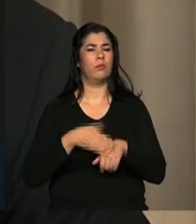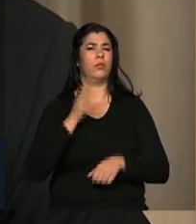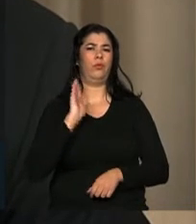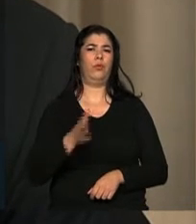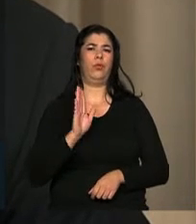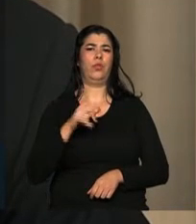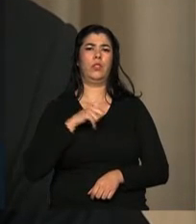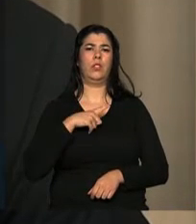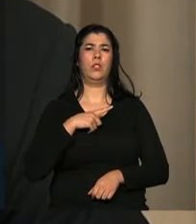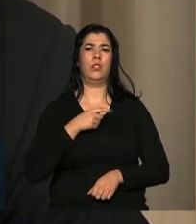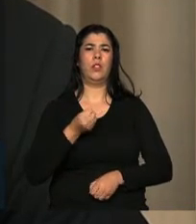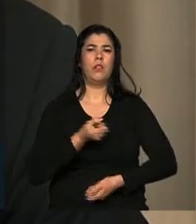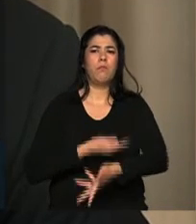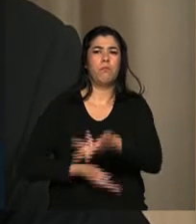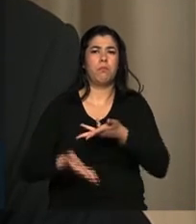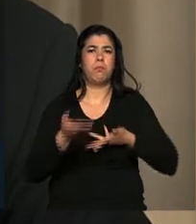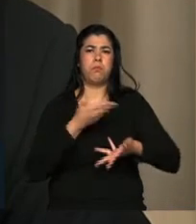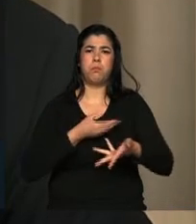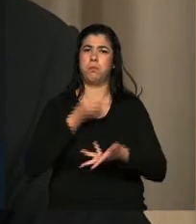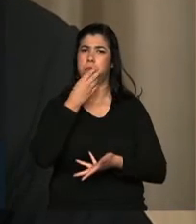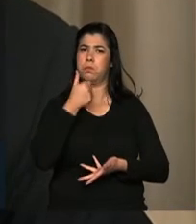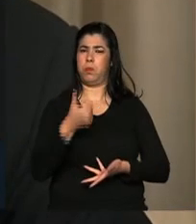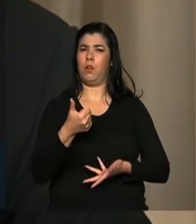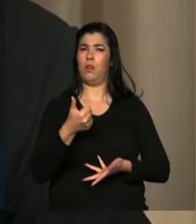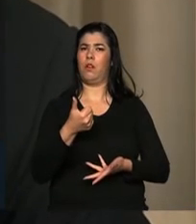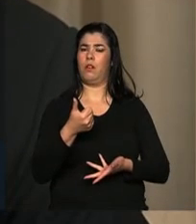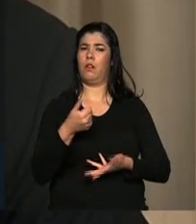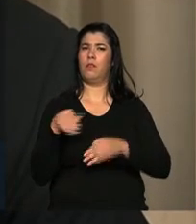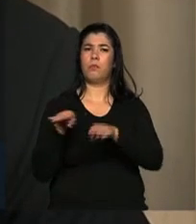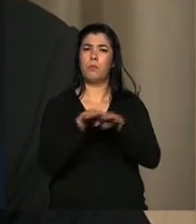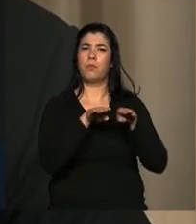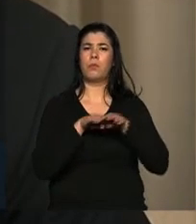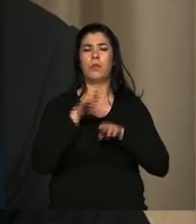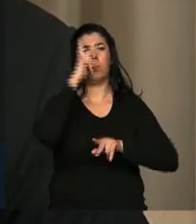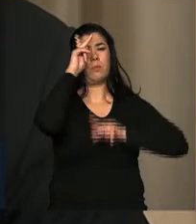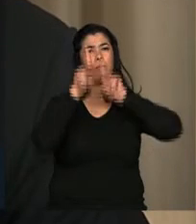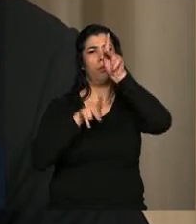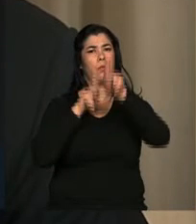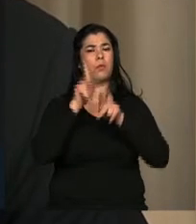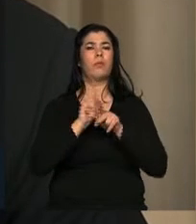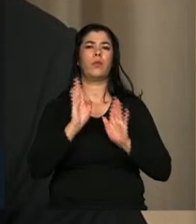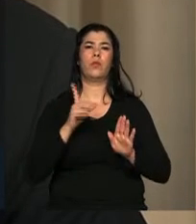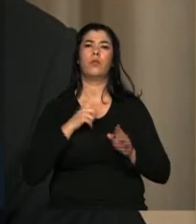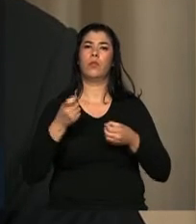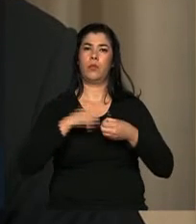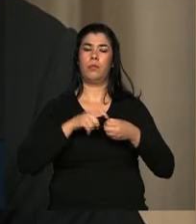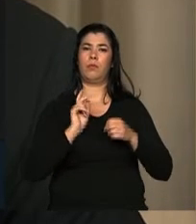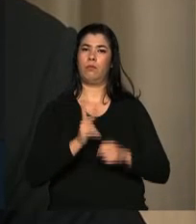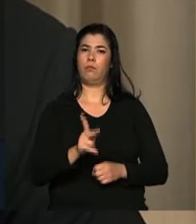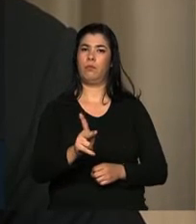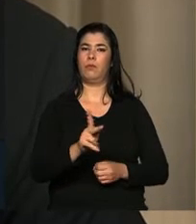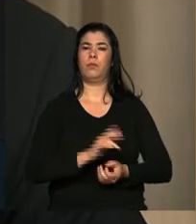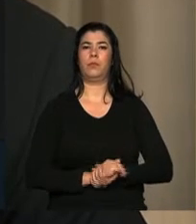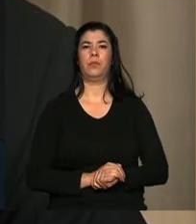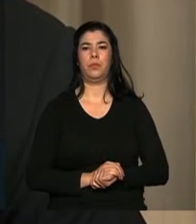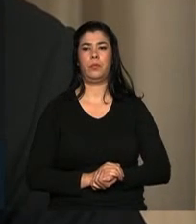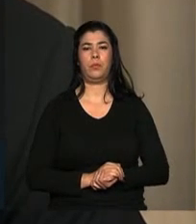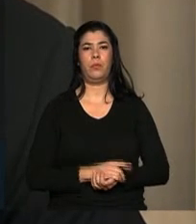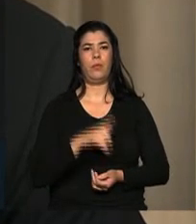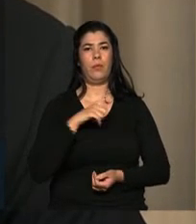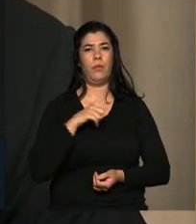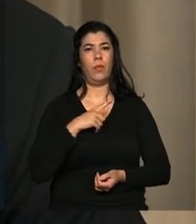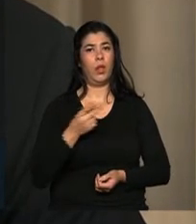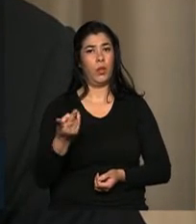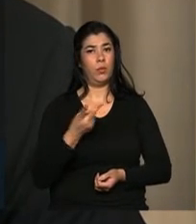muito benefício mútuo para os nossos povos na relação que já temos. Temos duas